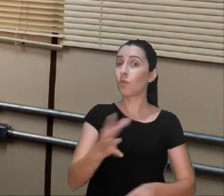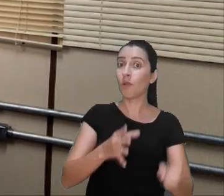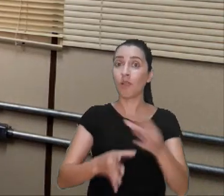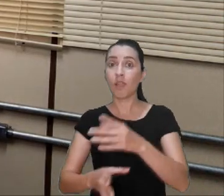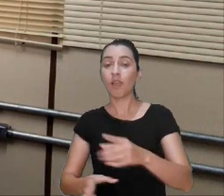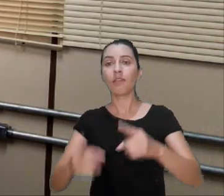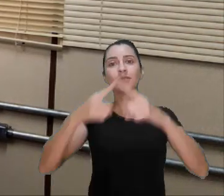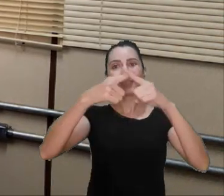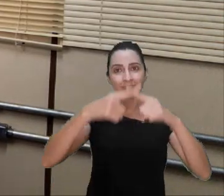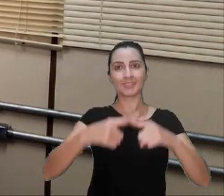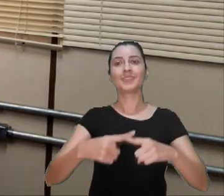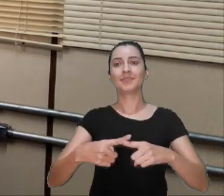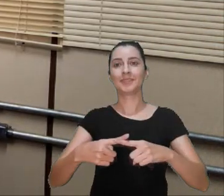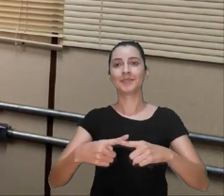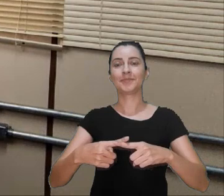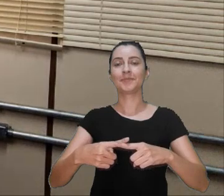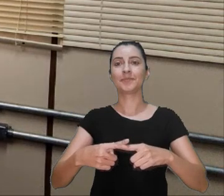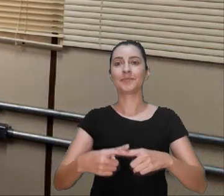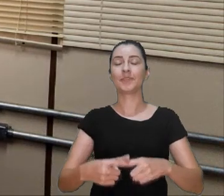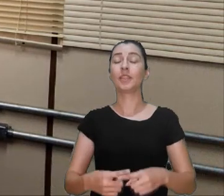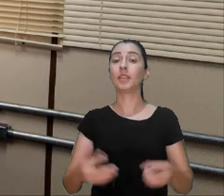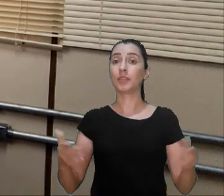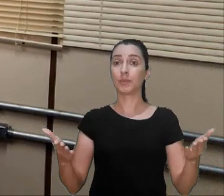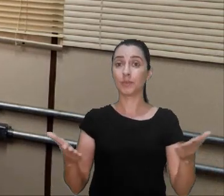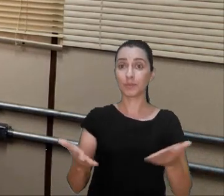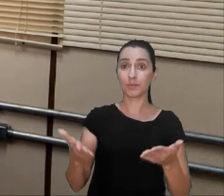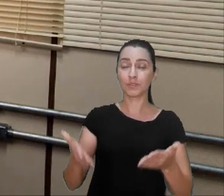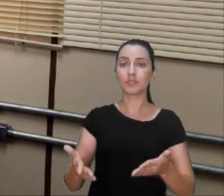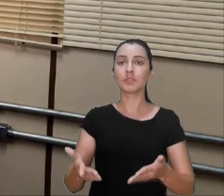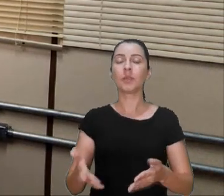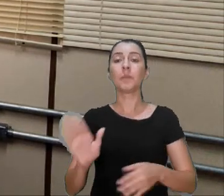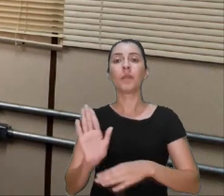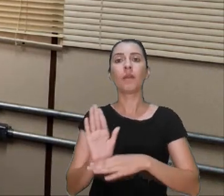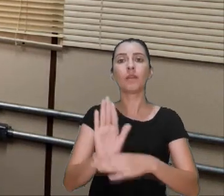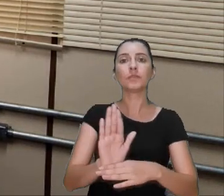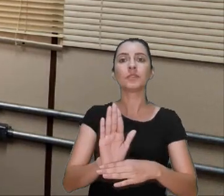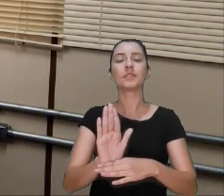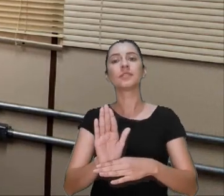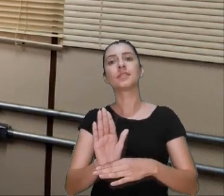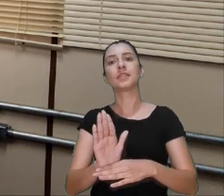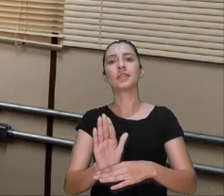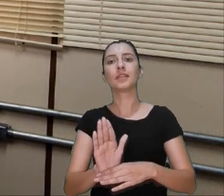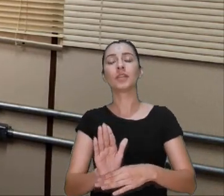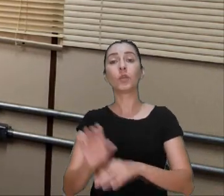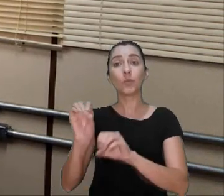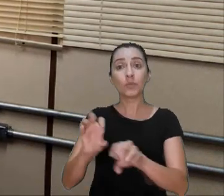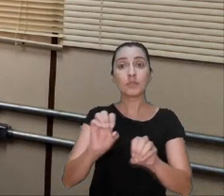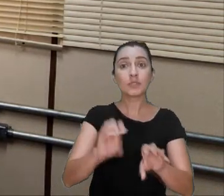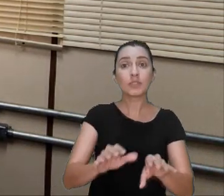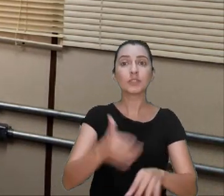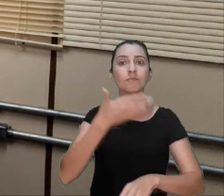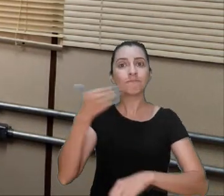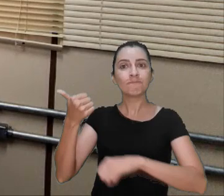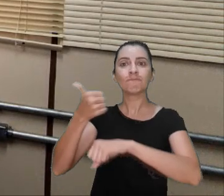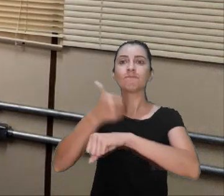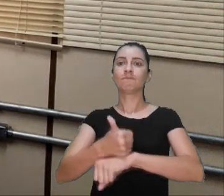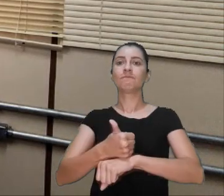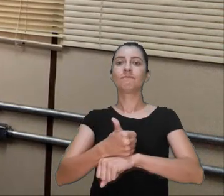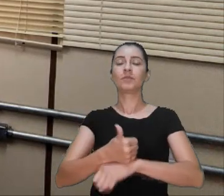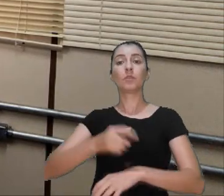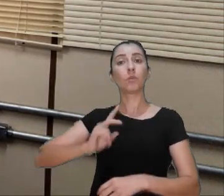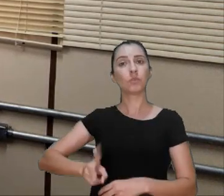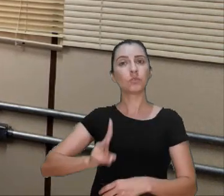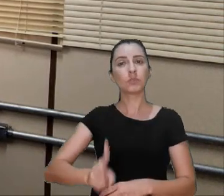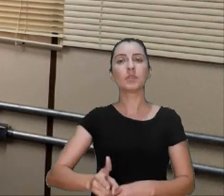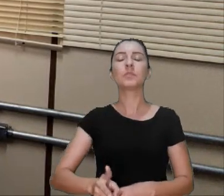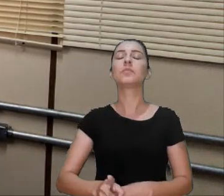ele novos desafios enquanto rede de ensino para ofertarmos um atendimento educacional de